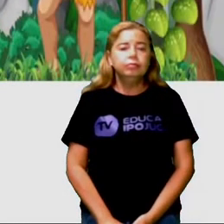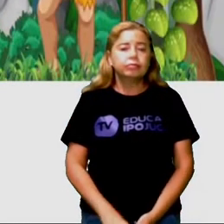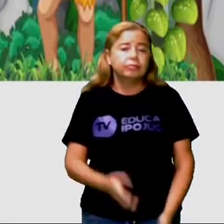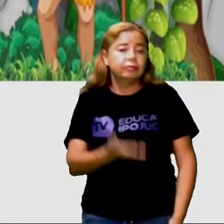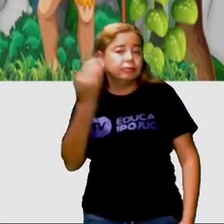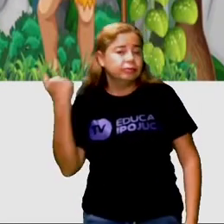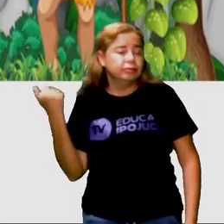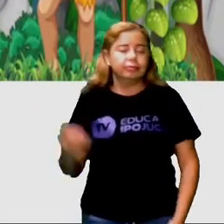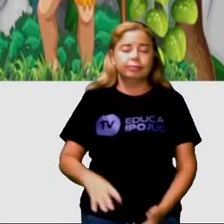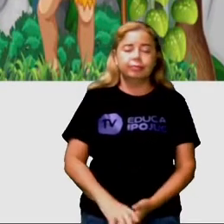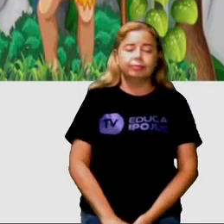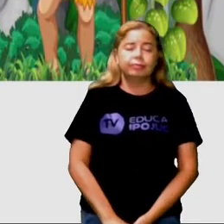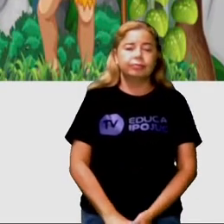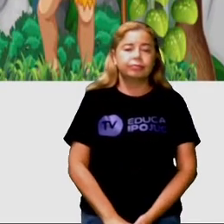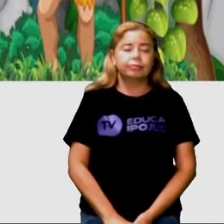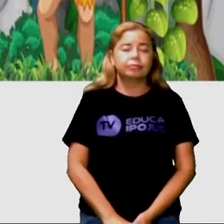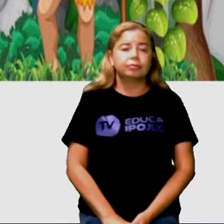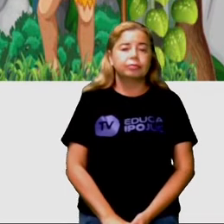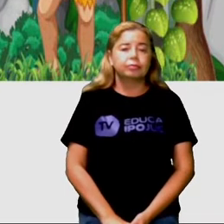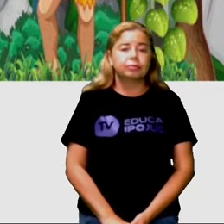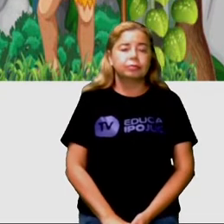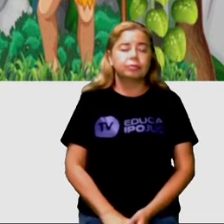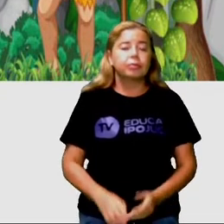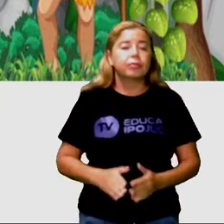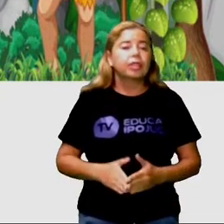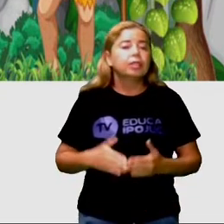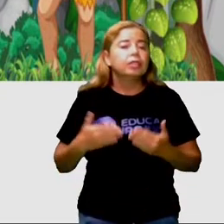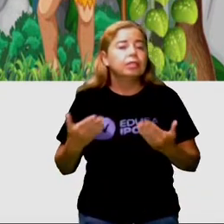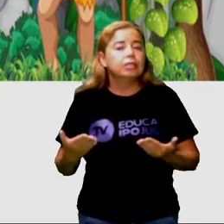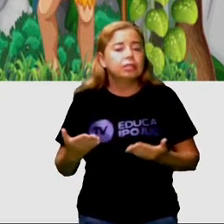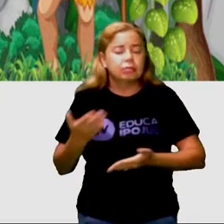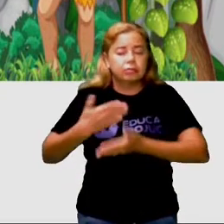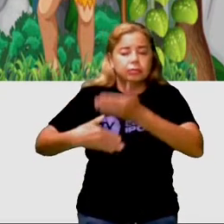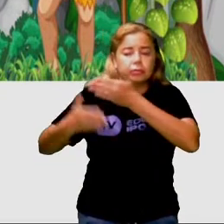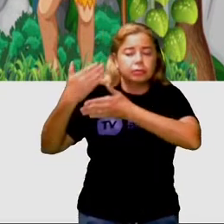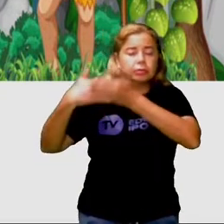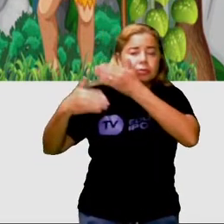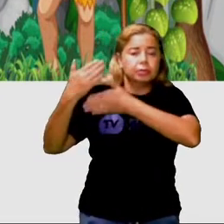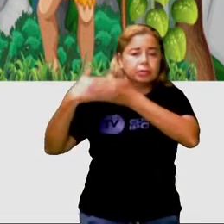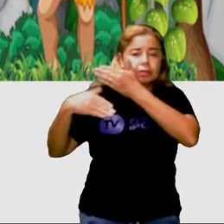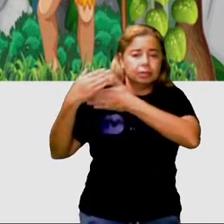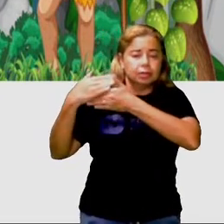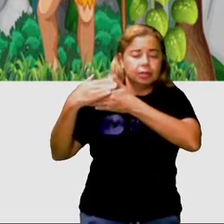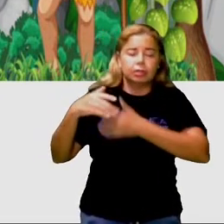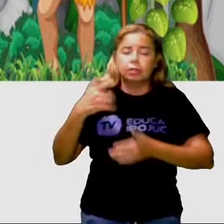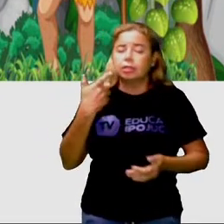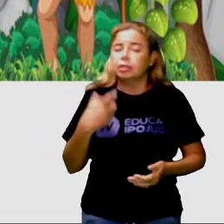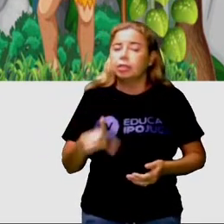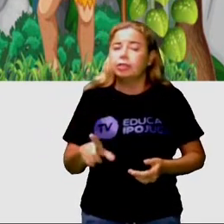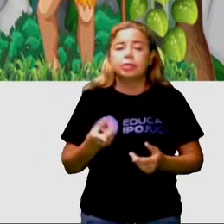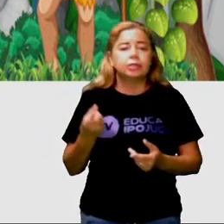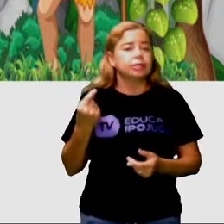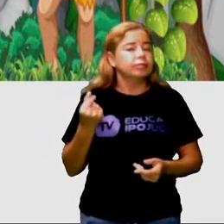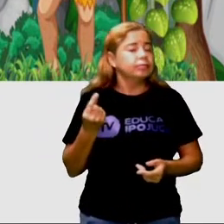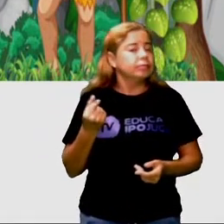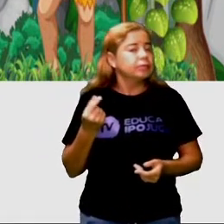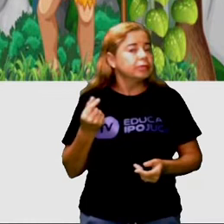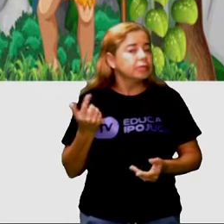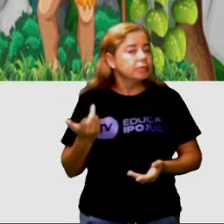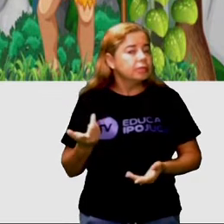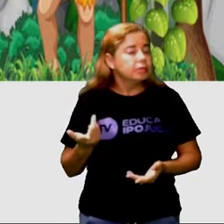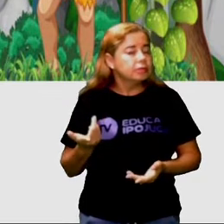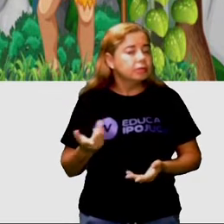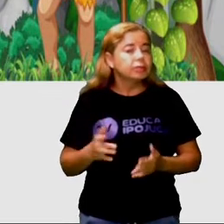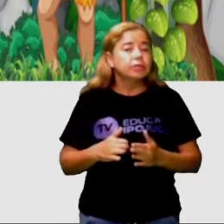Então vamos lá! No período pré-histórico, não havia o dinheiro. Como todos nós sabemos,